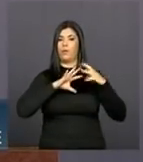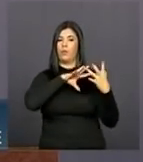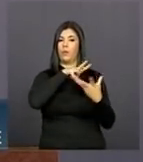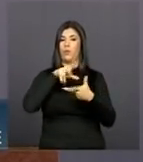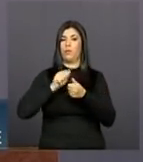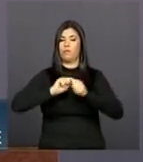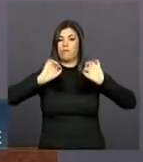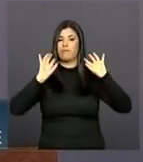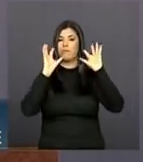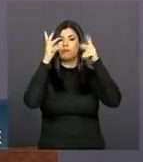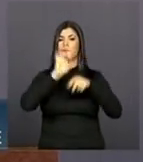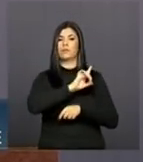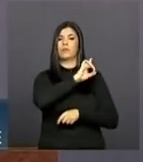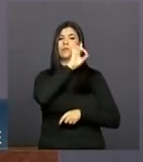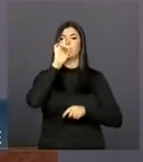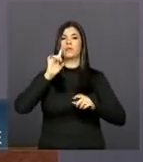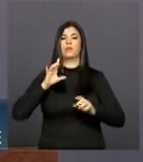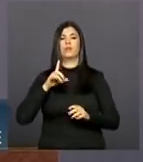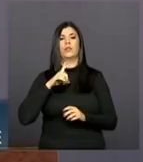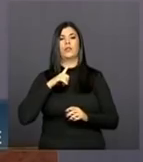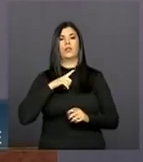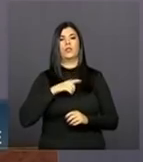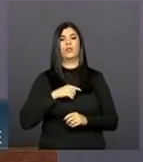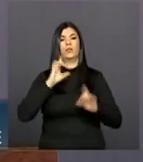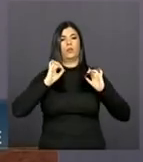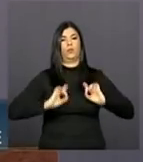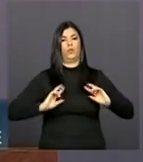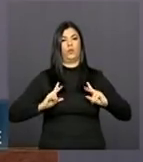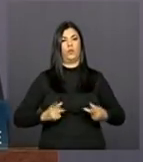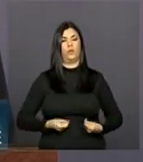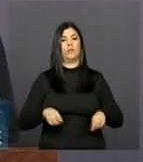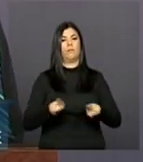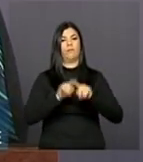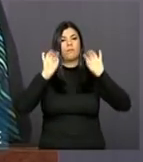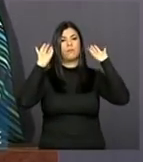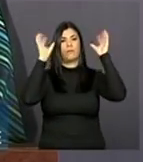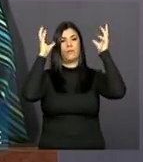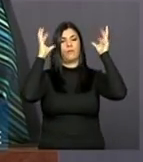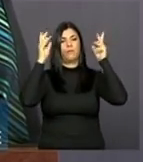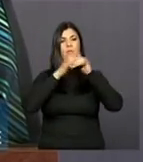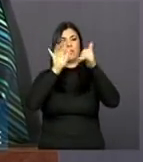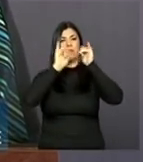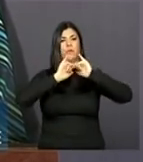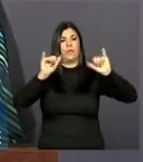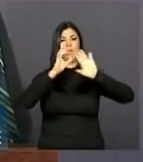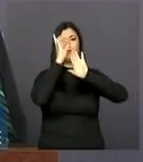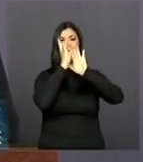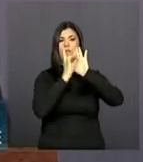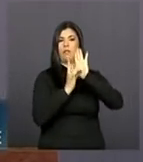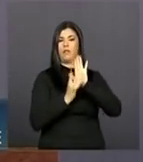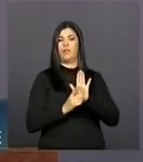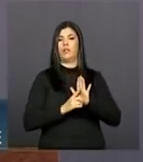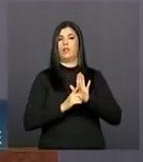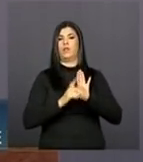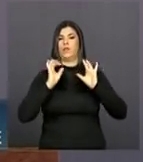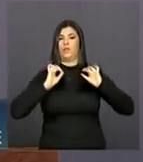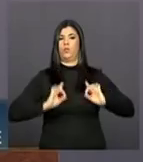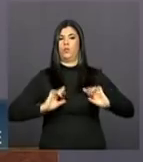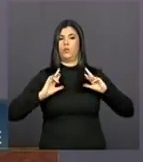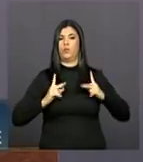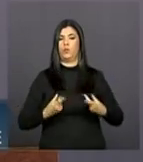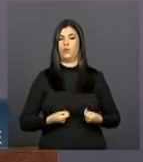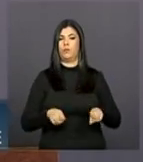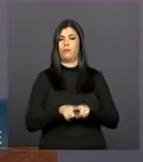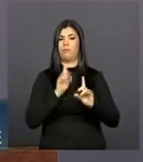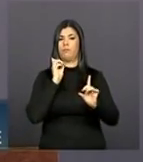celebra o dia internacional dos direitos humanos em homenagem a declaração universal dos direitos humanos